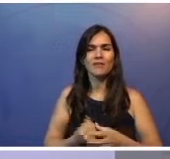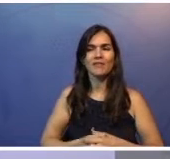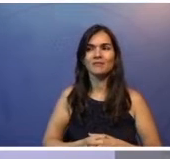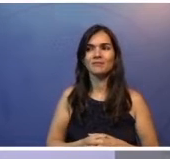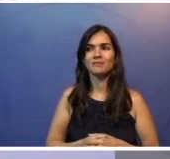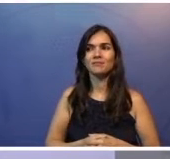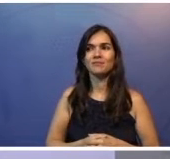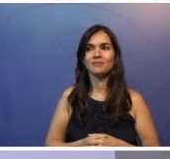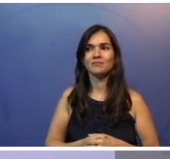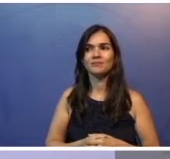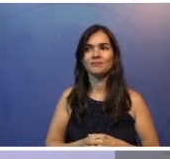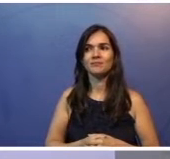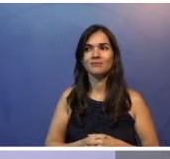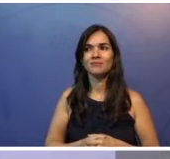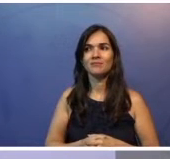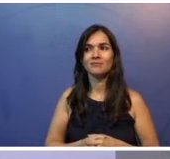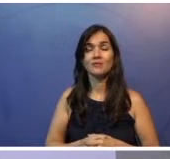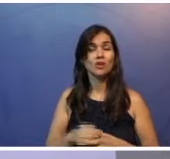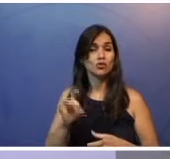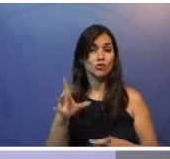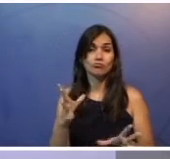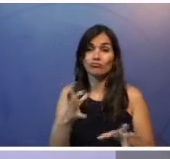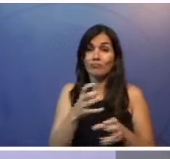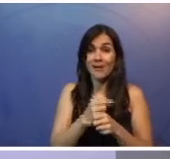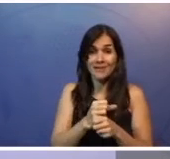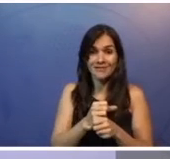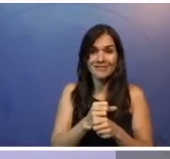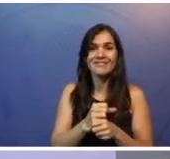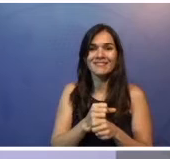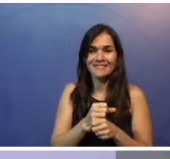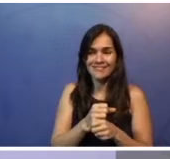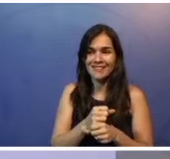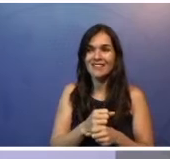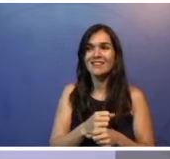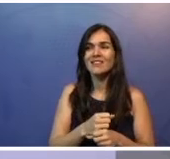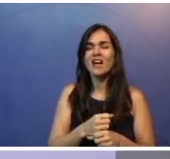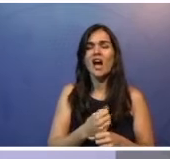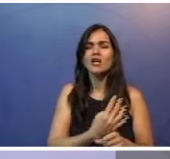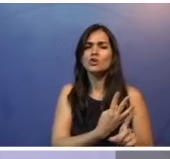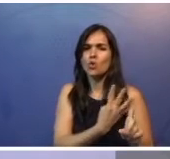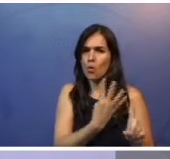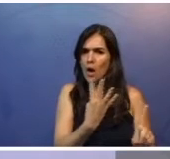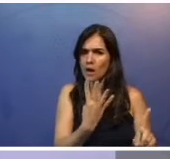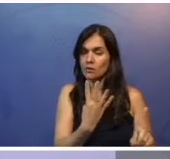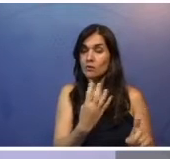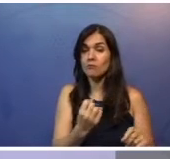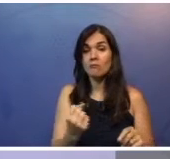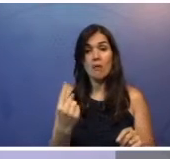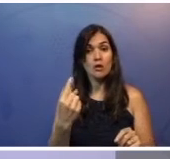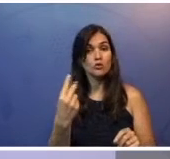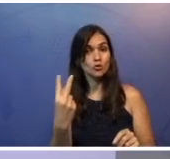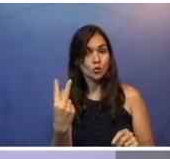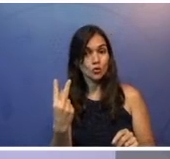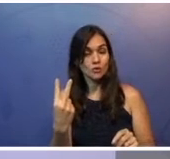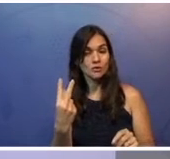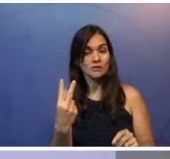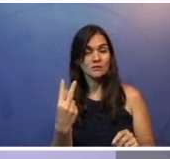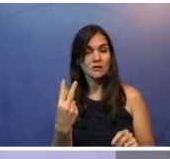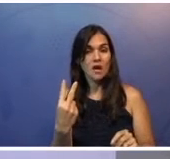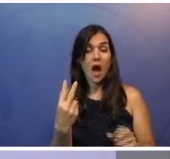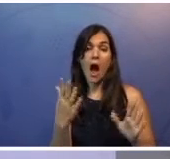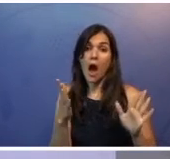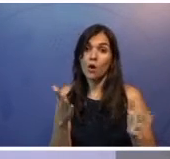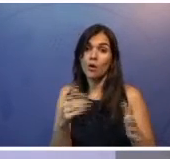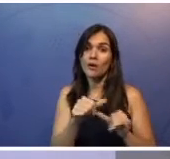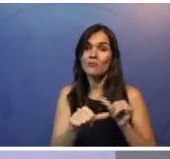e naquele grupo então somei aquelas quatro médias mais 12 que a